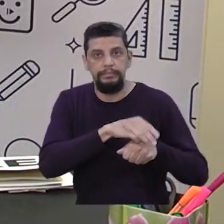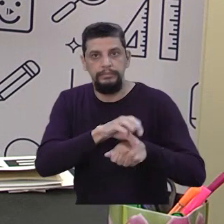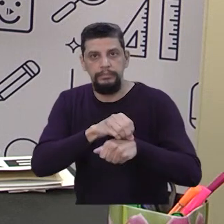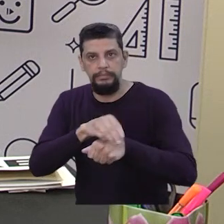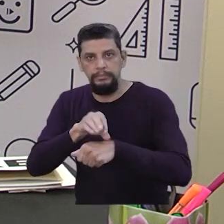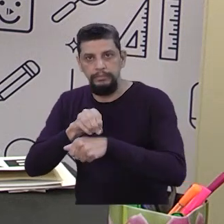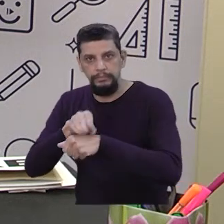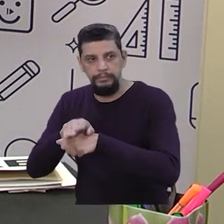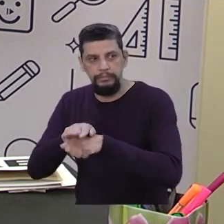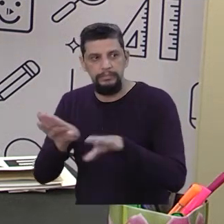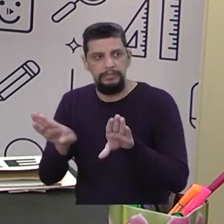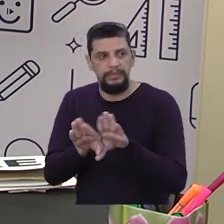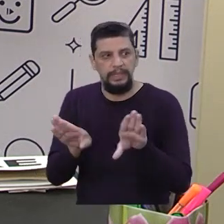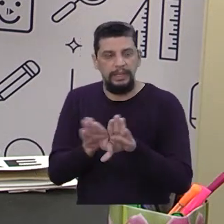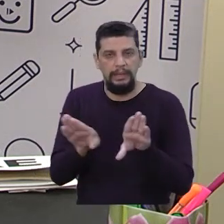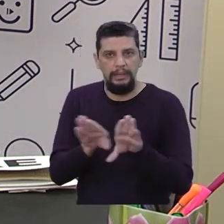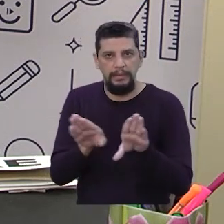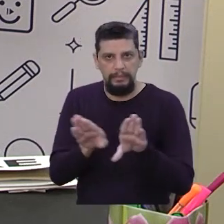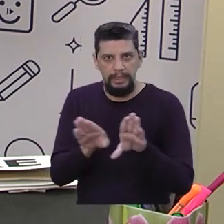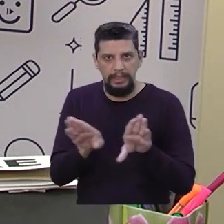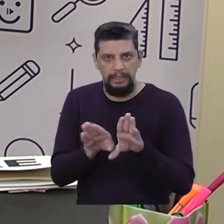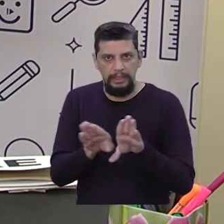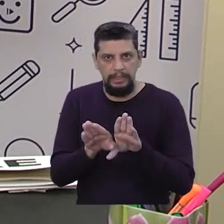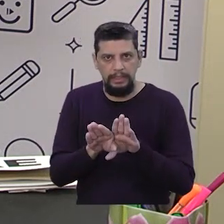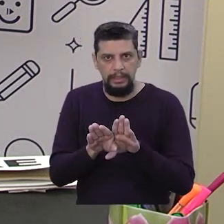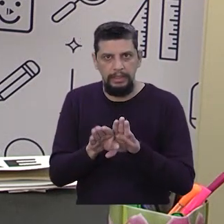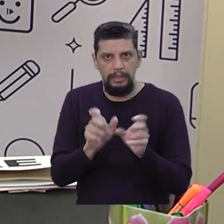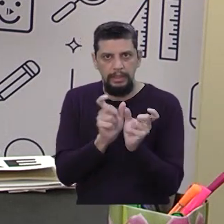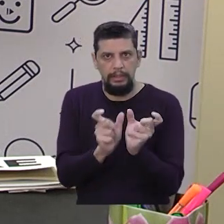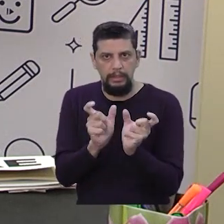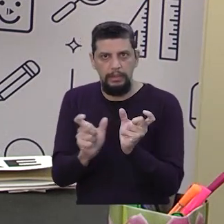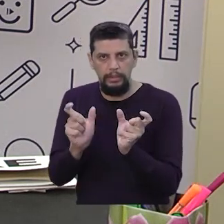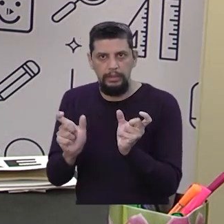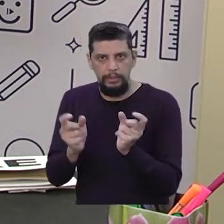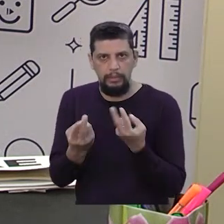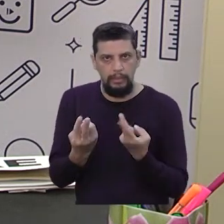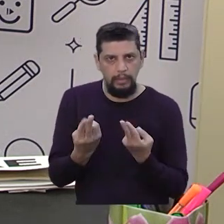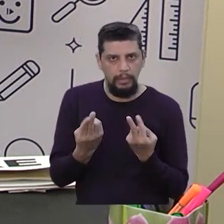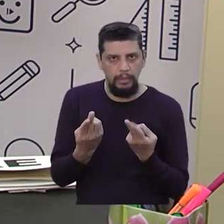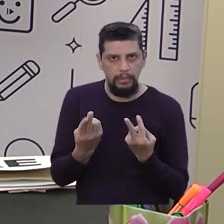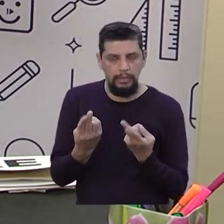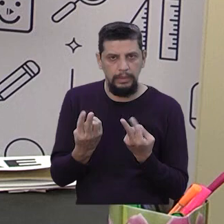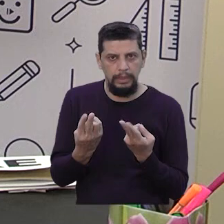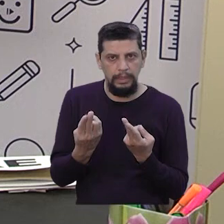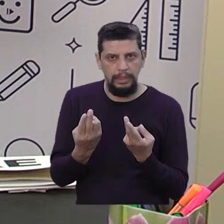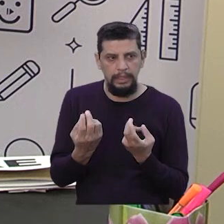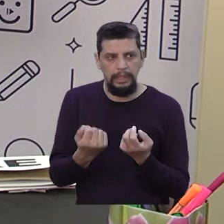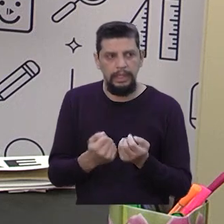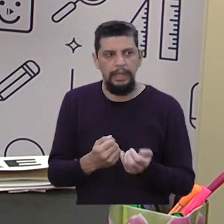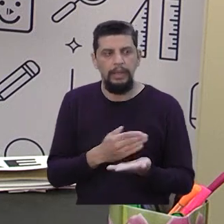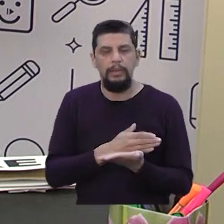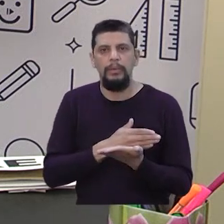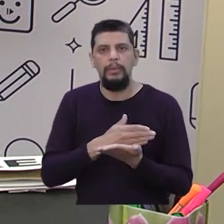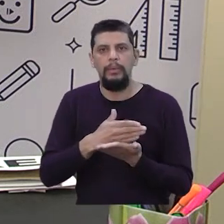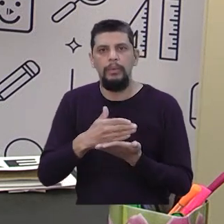vocês aqui. Também, como a professora falou que era sílaba inicial igual, então, olha, ela começa com